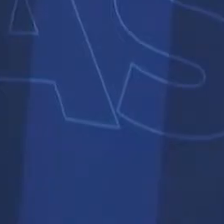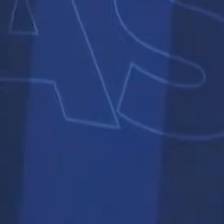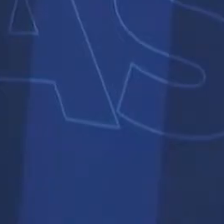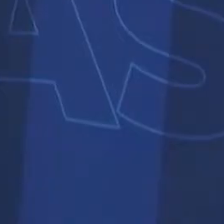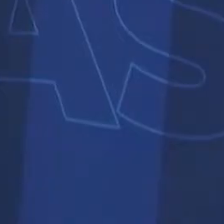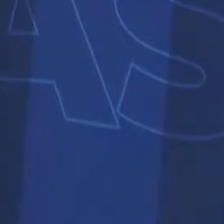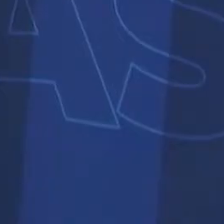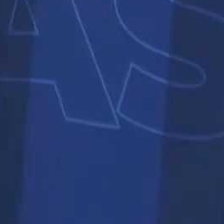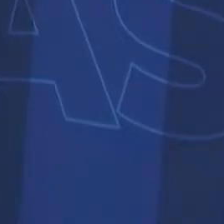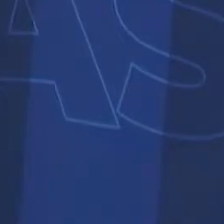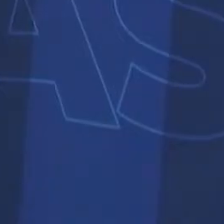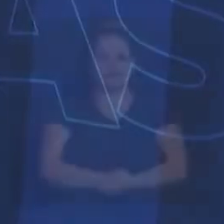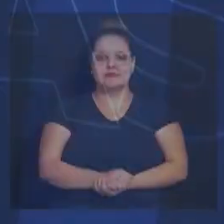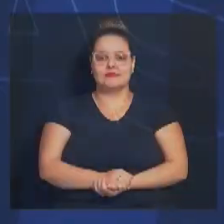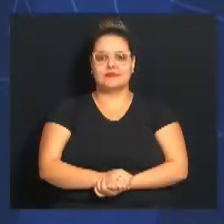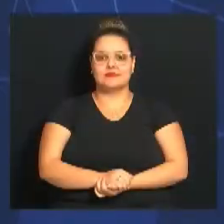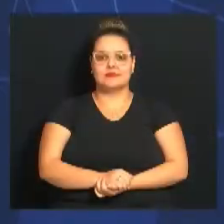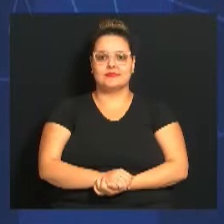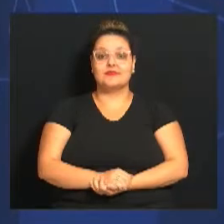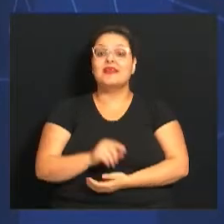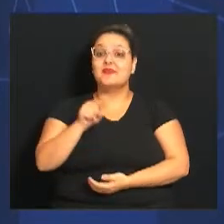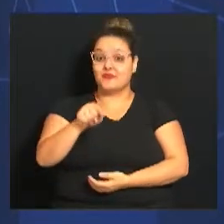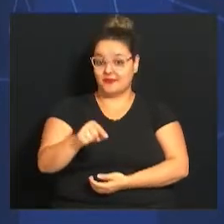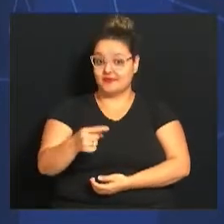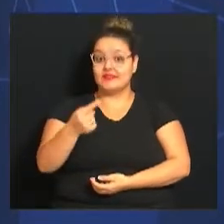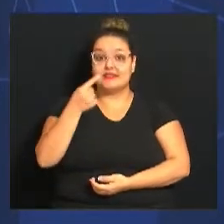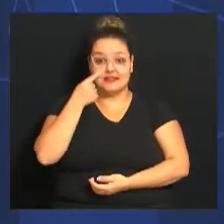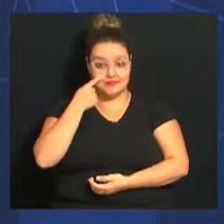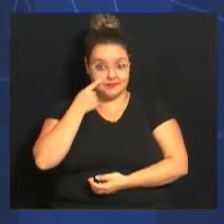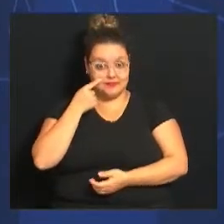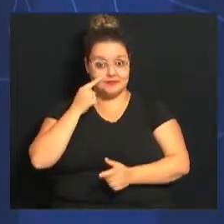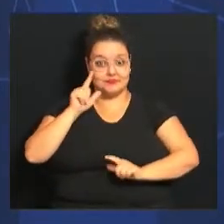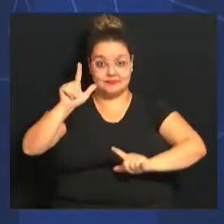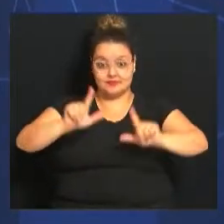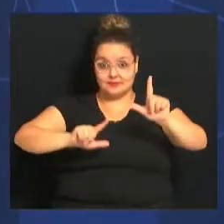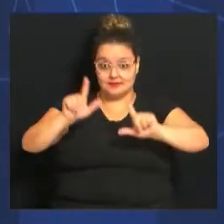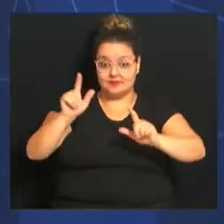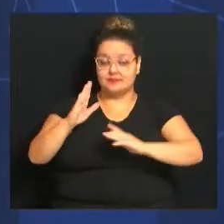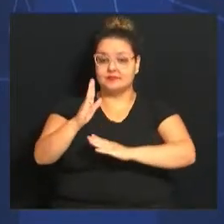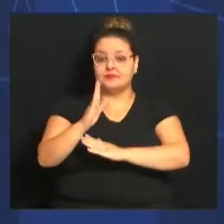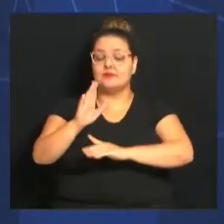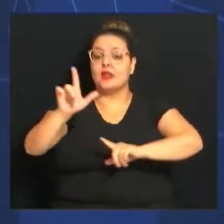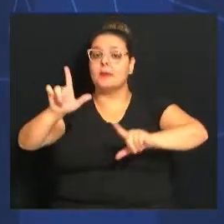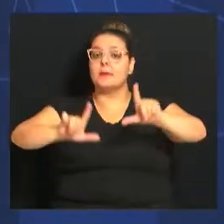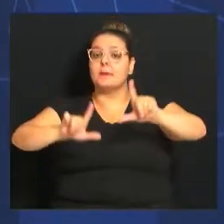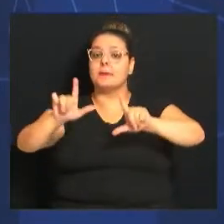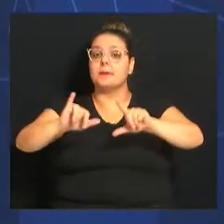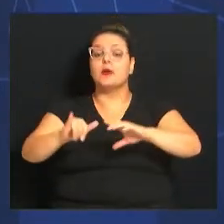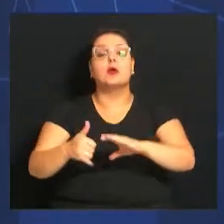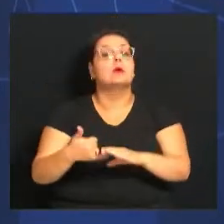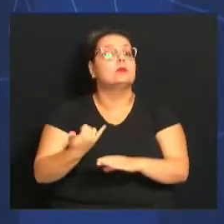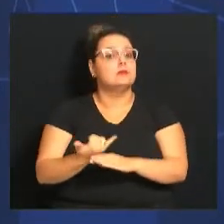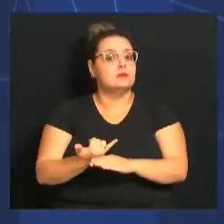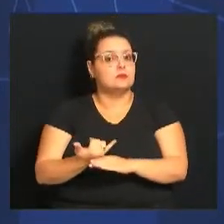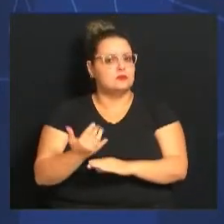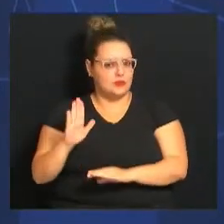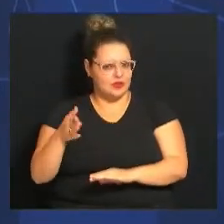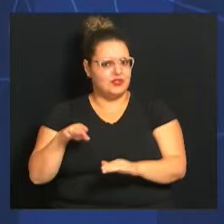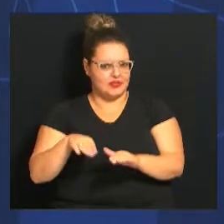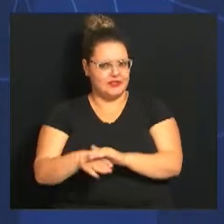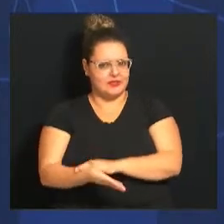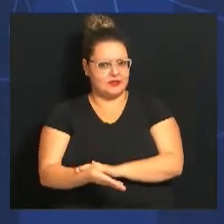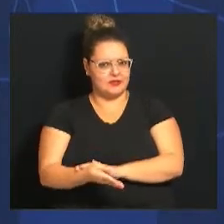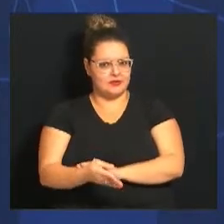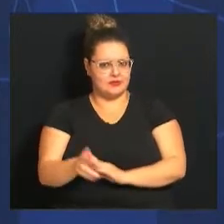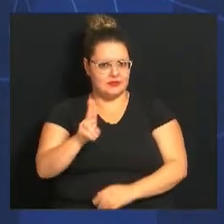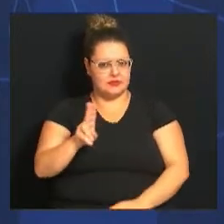Você que está assistindo ao Câmara Notícia, está pela televisão ou pelo YouTube? Já se acostumou a utilizar o